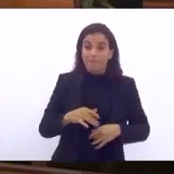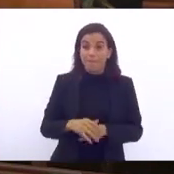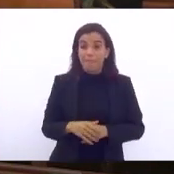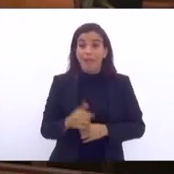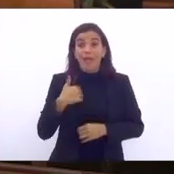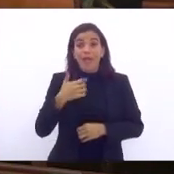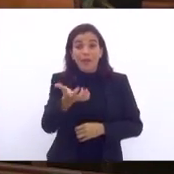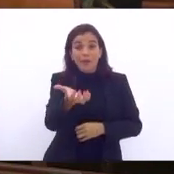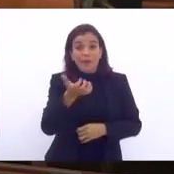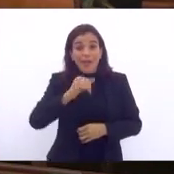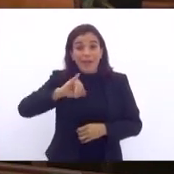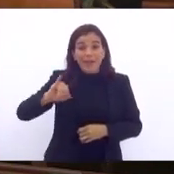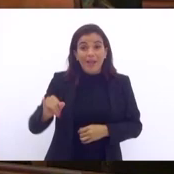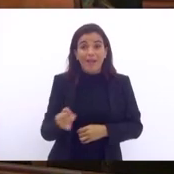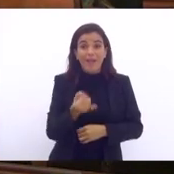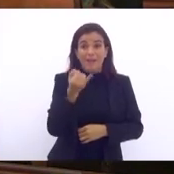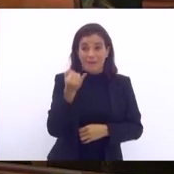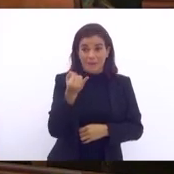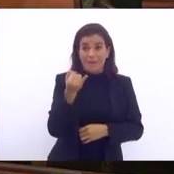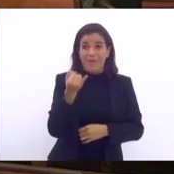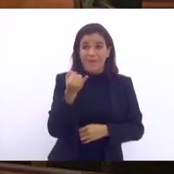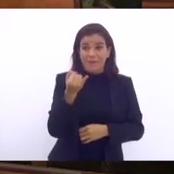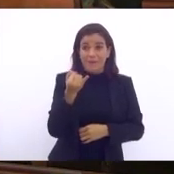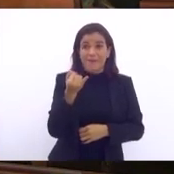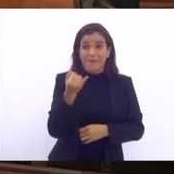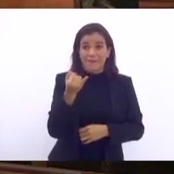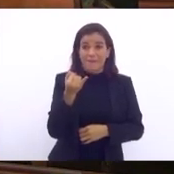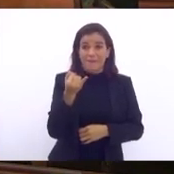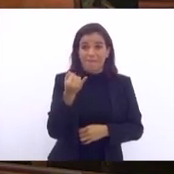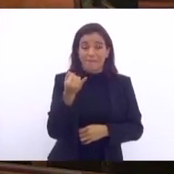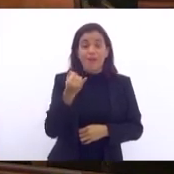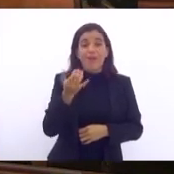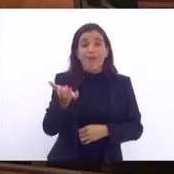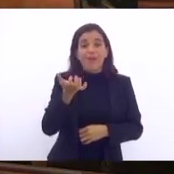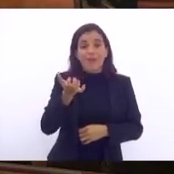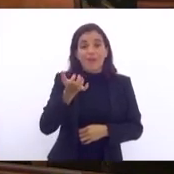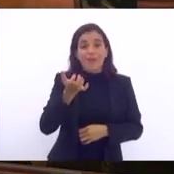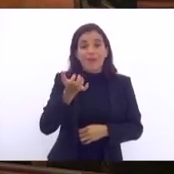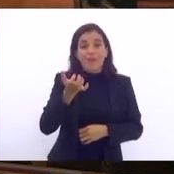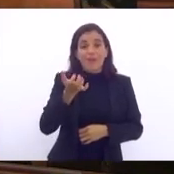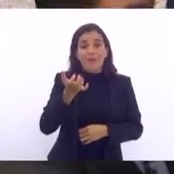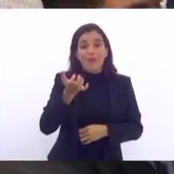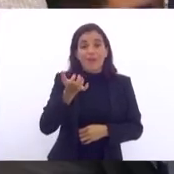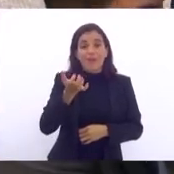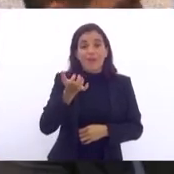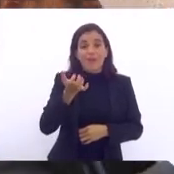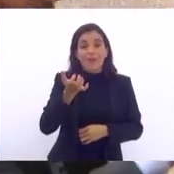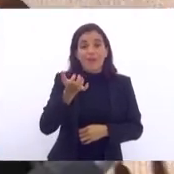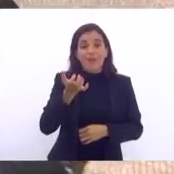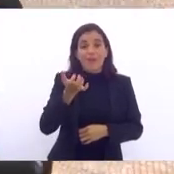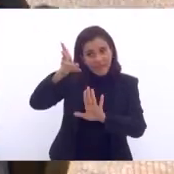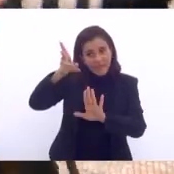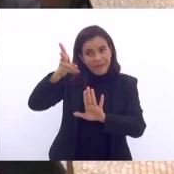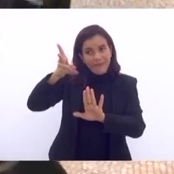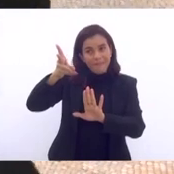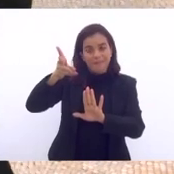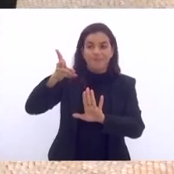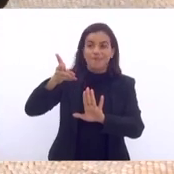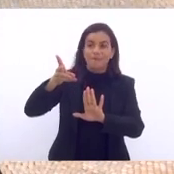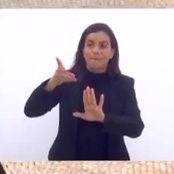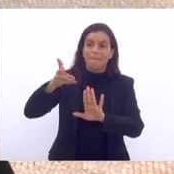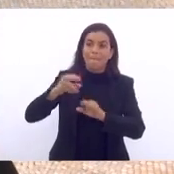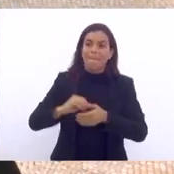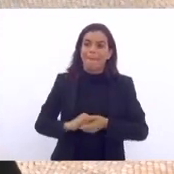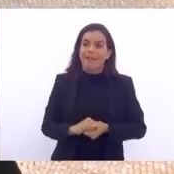escuta, por favor. Queria aproveitar. Amorim, pode ficar aí mesmo. Eu queria dizer o seguinte, eu falei isso ontem na CCJ,